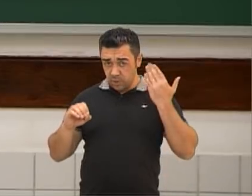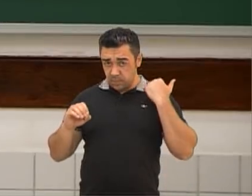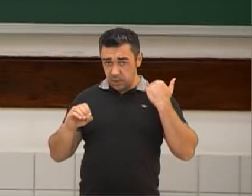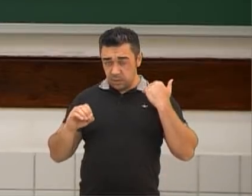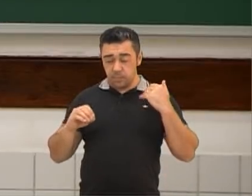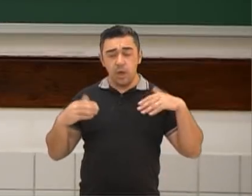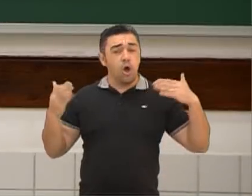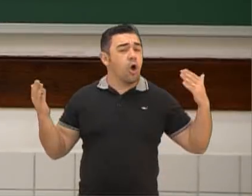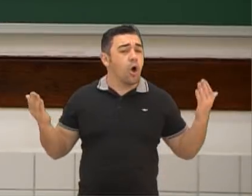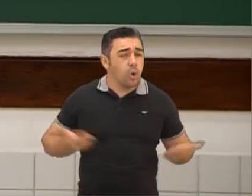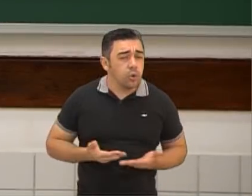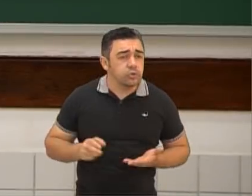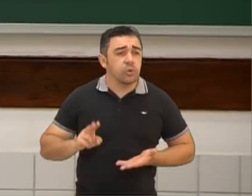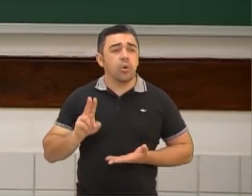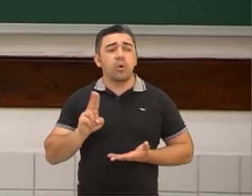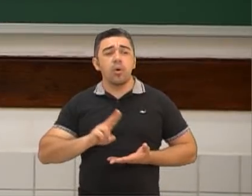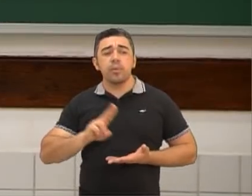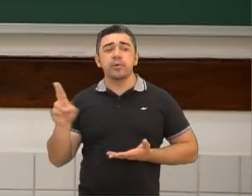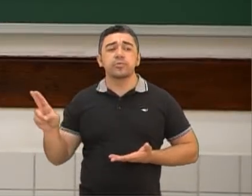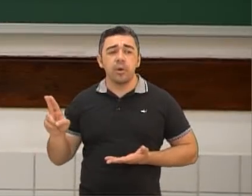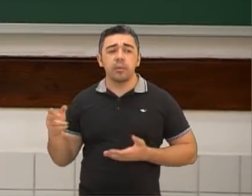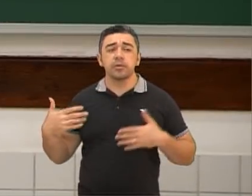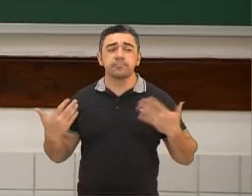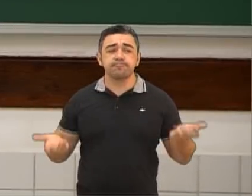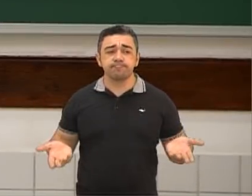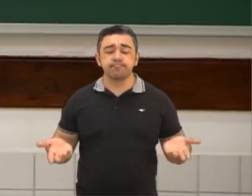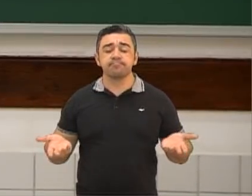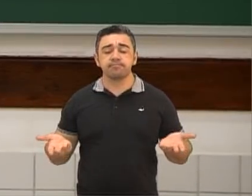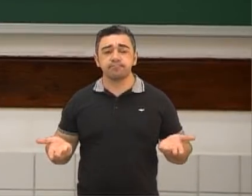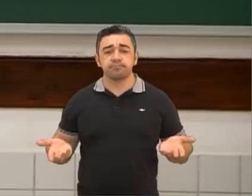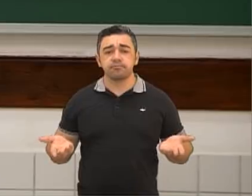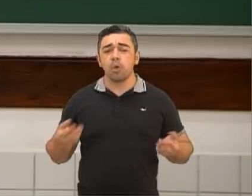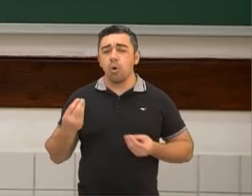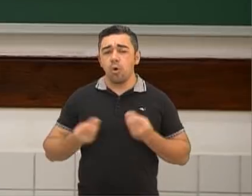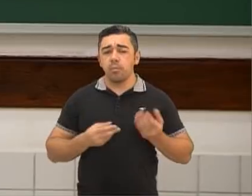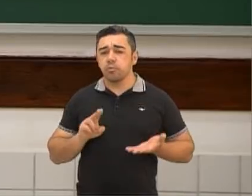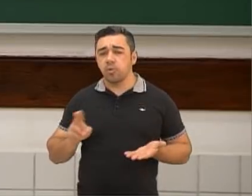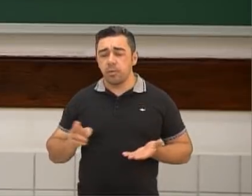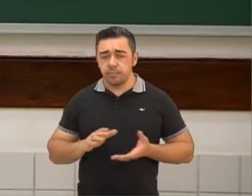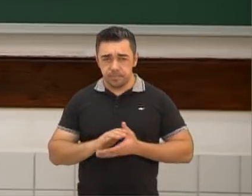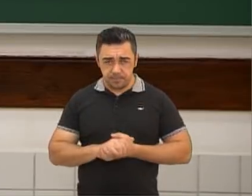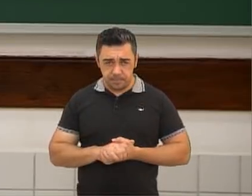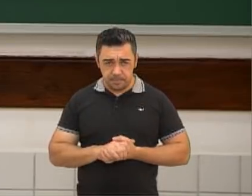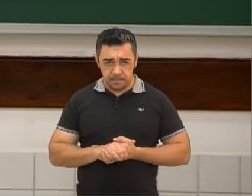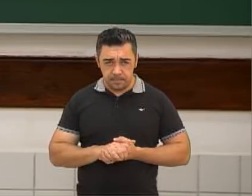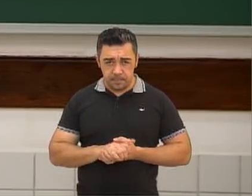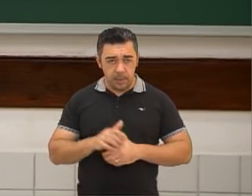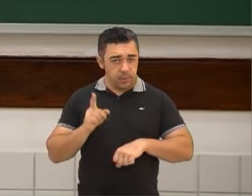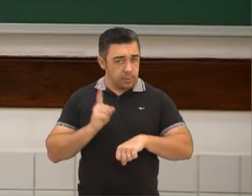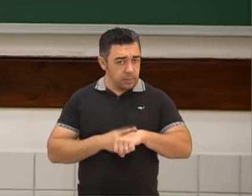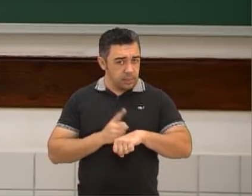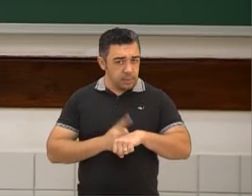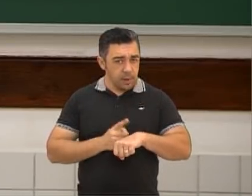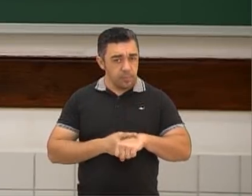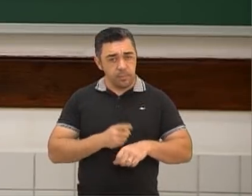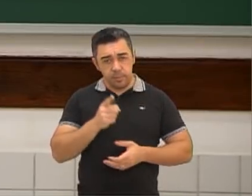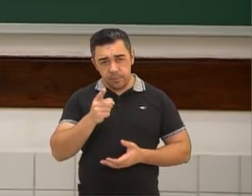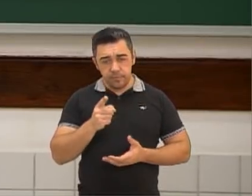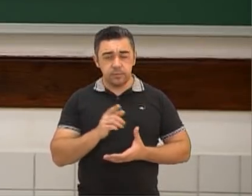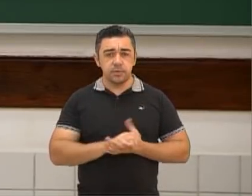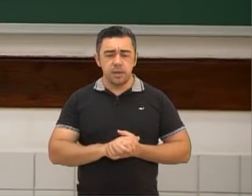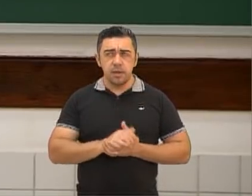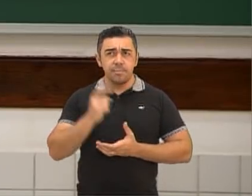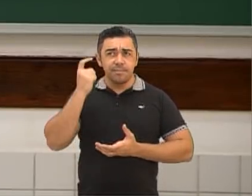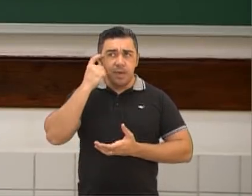da corda bamba ou do arame são conhecidos por qual nome, tá? Vou dar mais um tempinho para